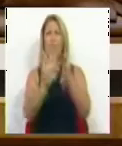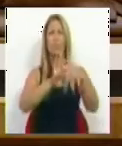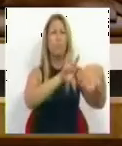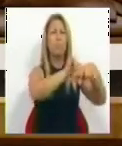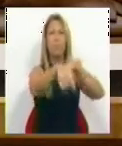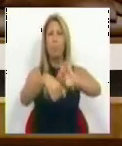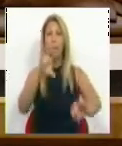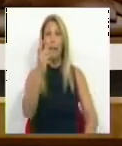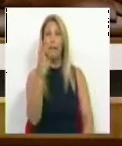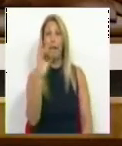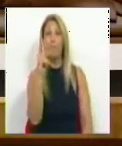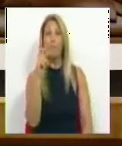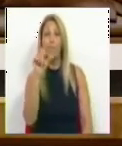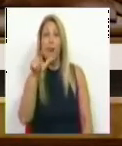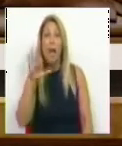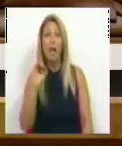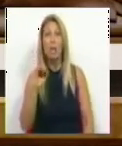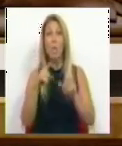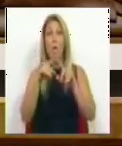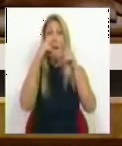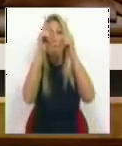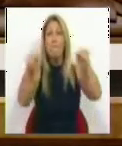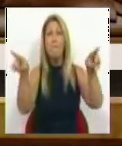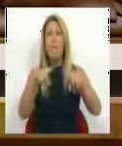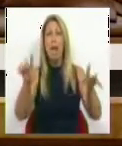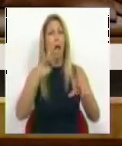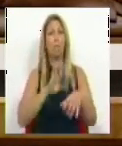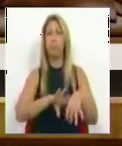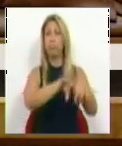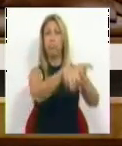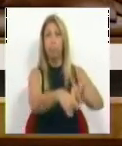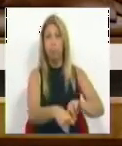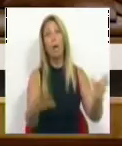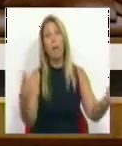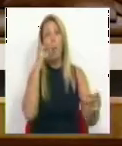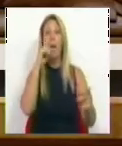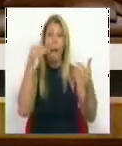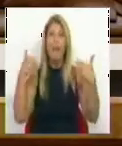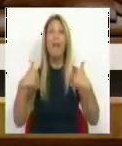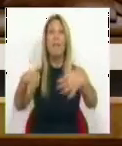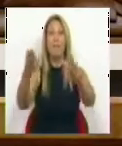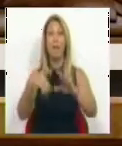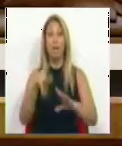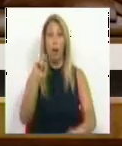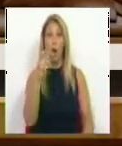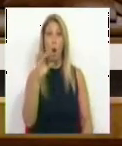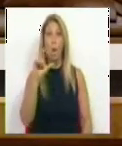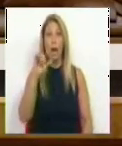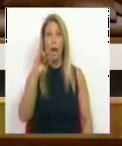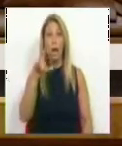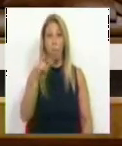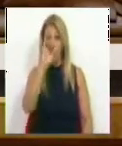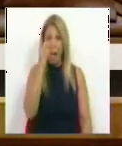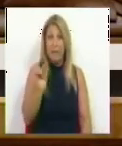realidade é muito mais diferente e, por isso, aqueles que deixaram que o eucaliptal alargasse são também coniventes com a situação